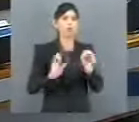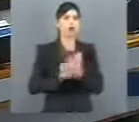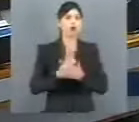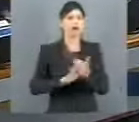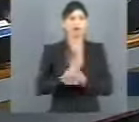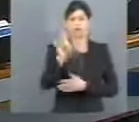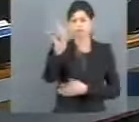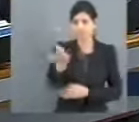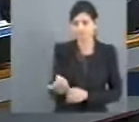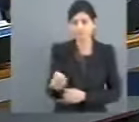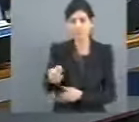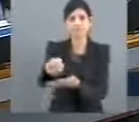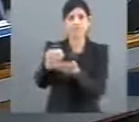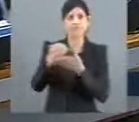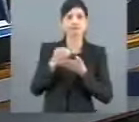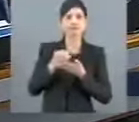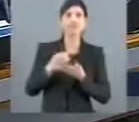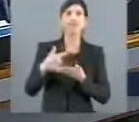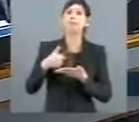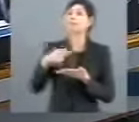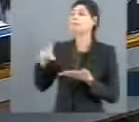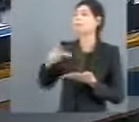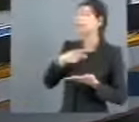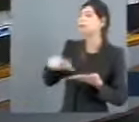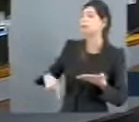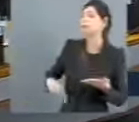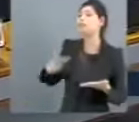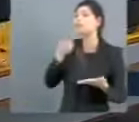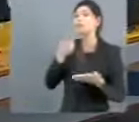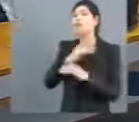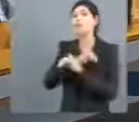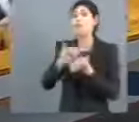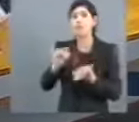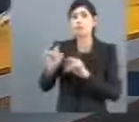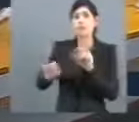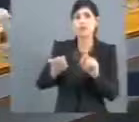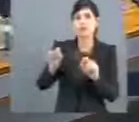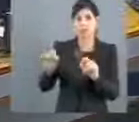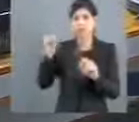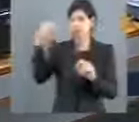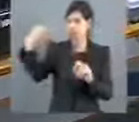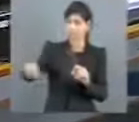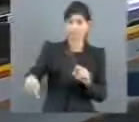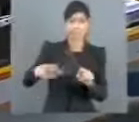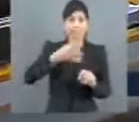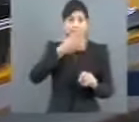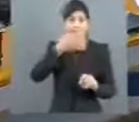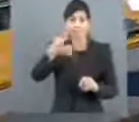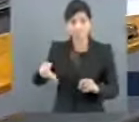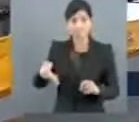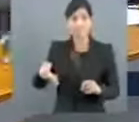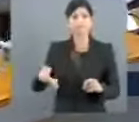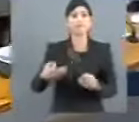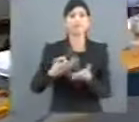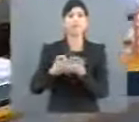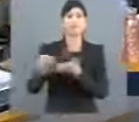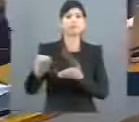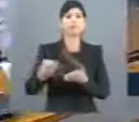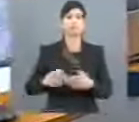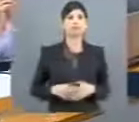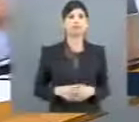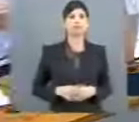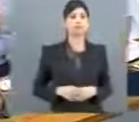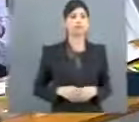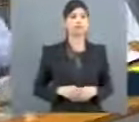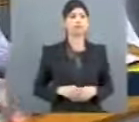Senhor presidente, na verdade eu me inscrevi para fazer um registro. Até a sua fala inicial me dá o gancho para isso, né?